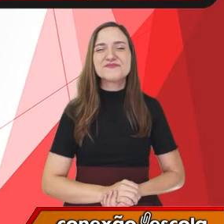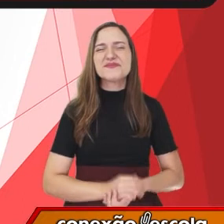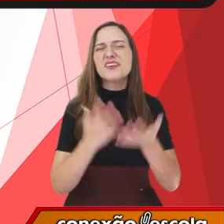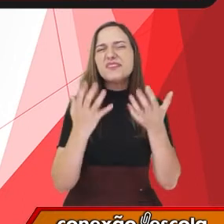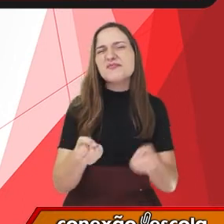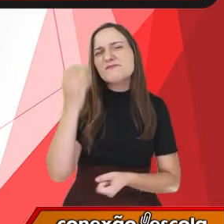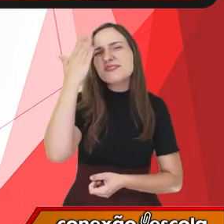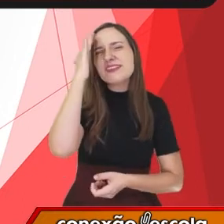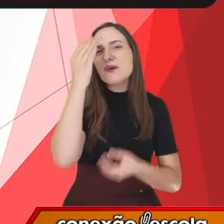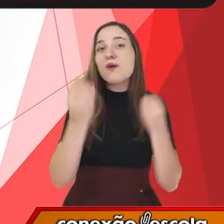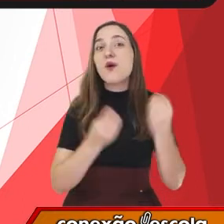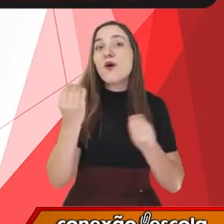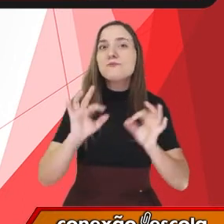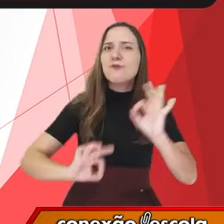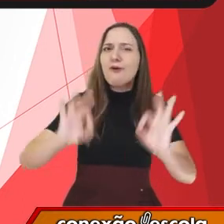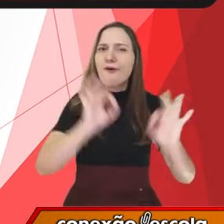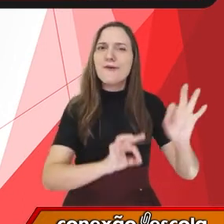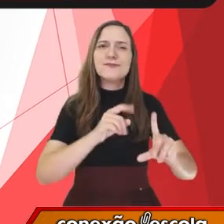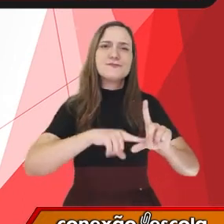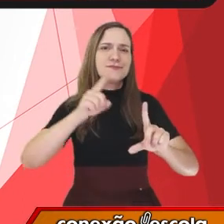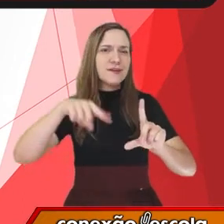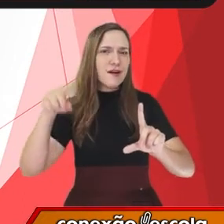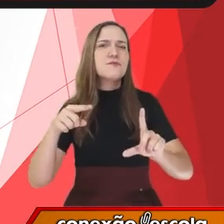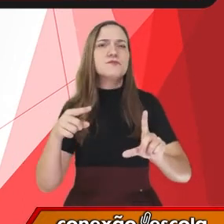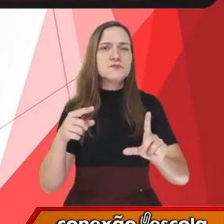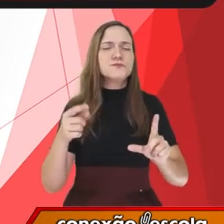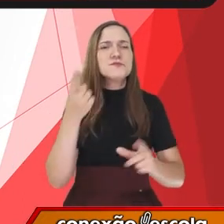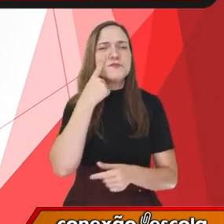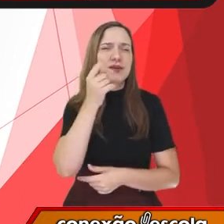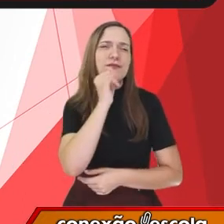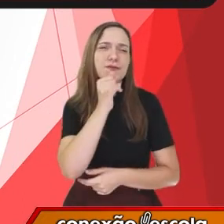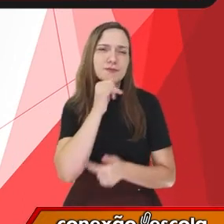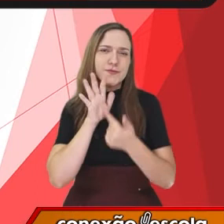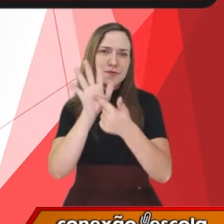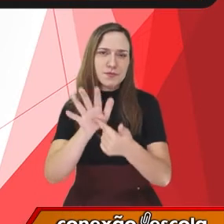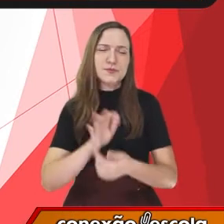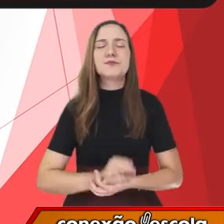Vamos entender como se constrói um gráfico a partir de uma situação?